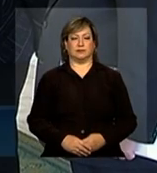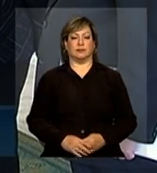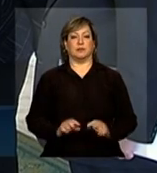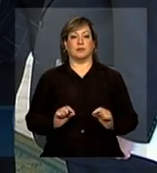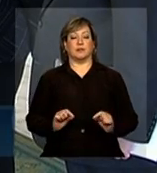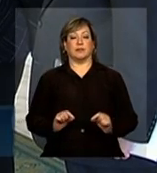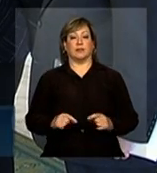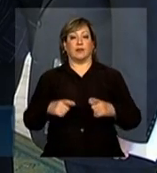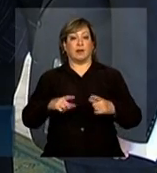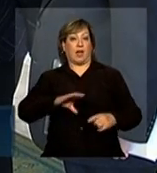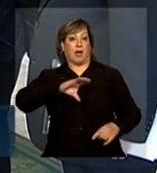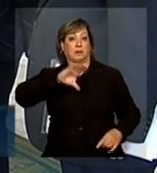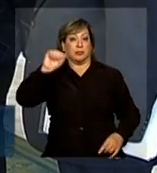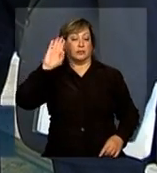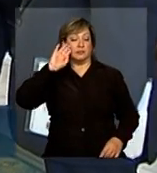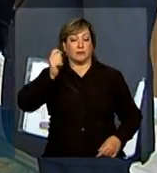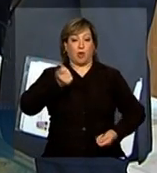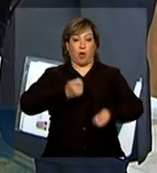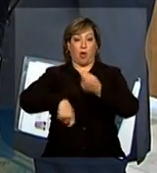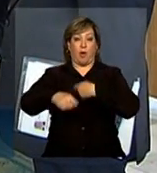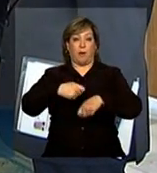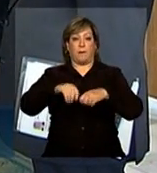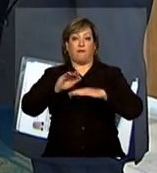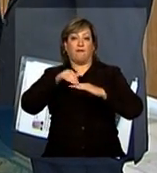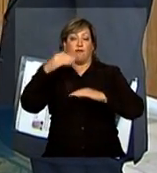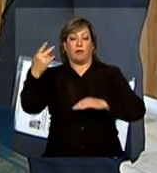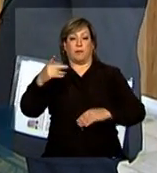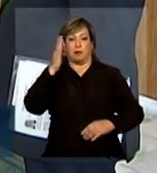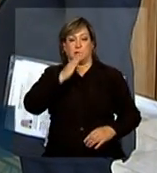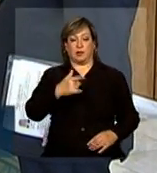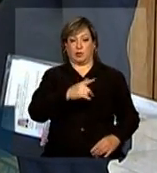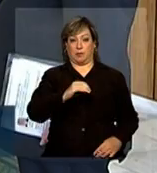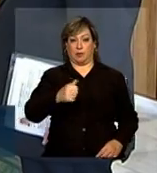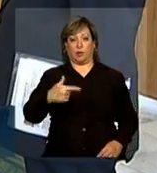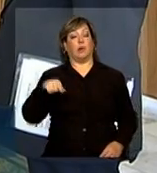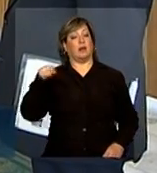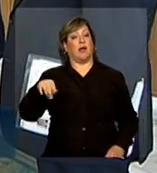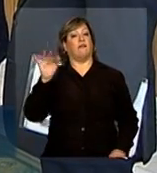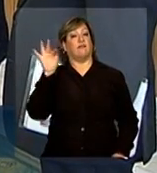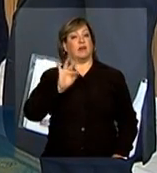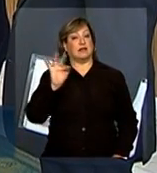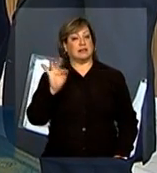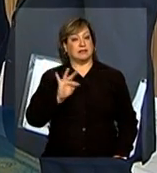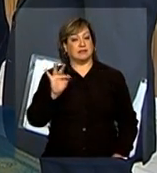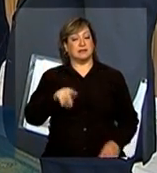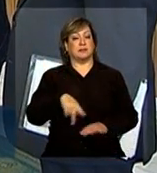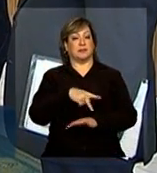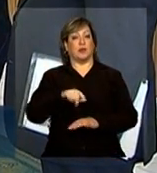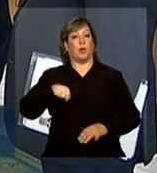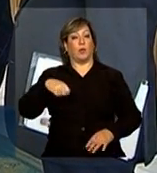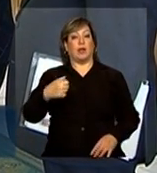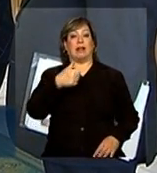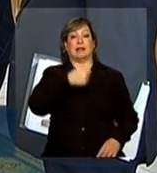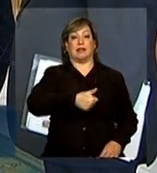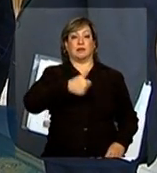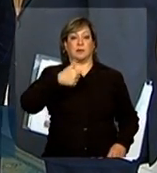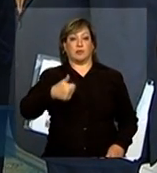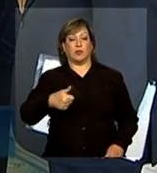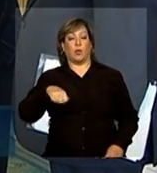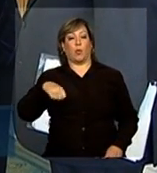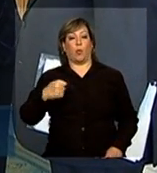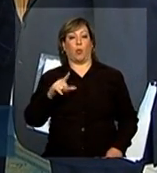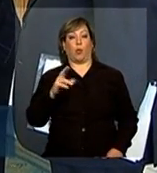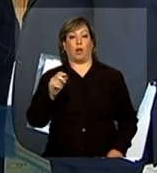No ranking do comércio exterior brasileiro de 2012, a França figurou como o 11º